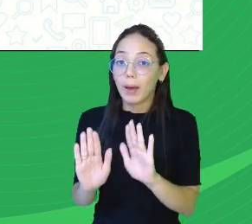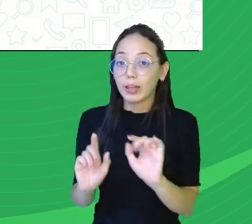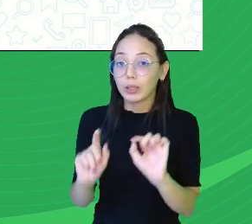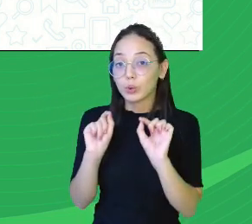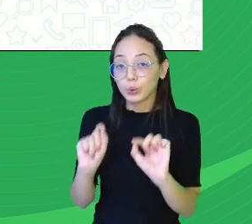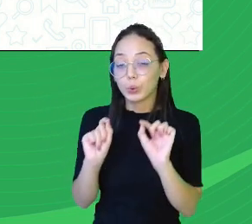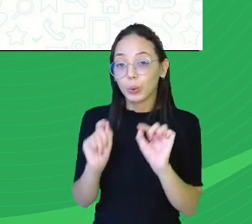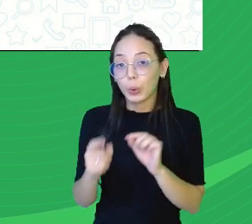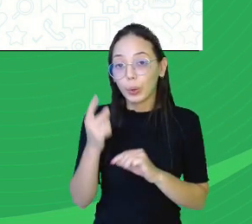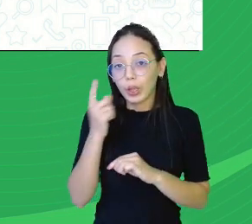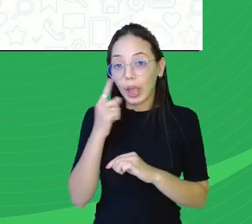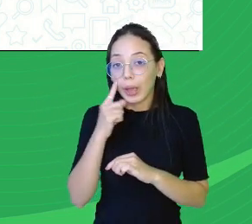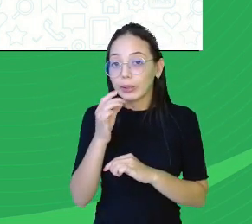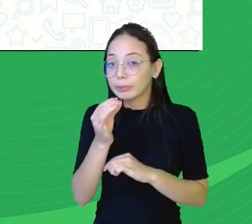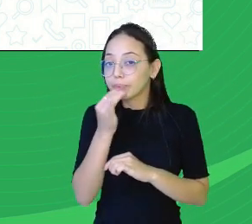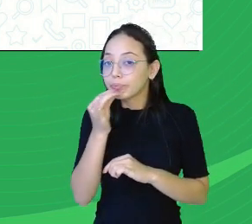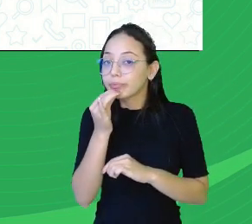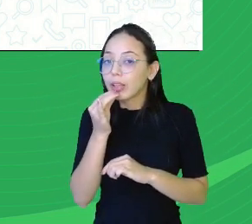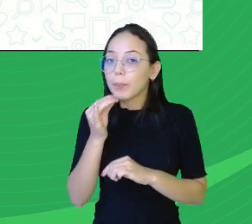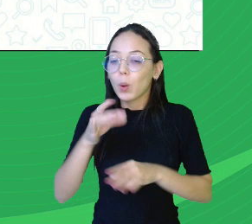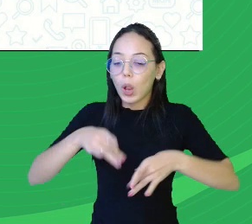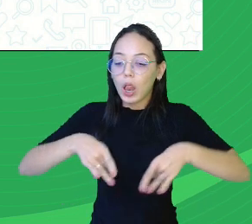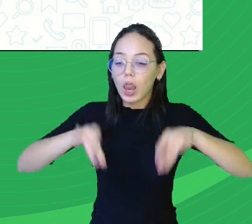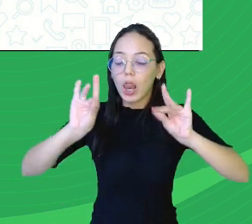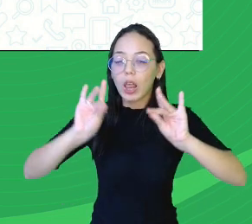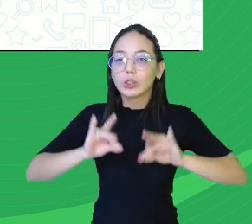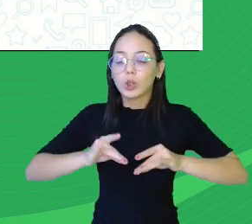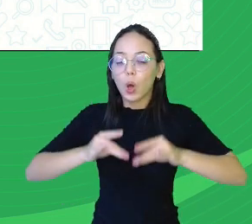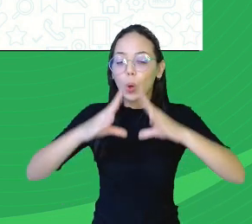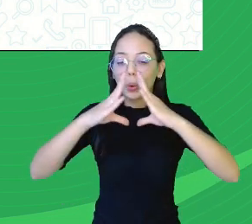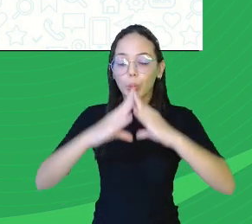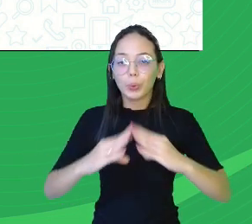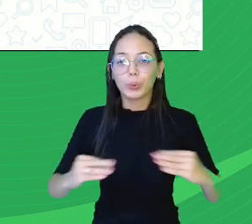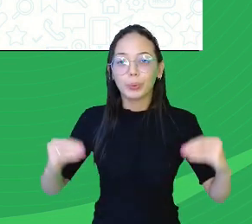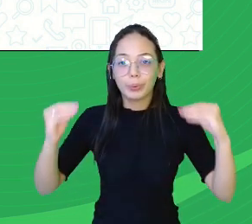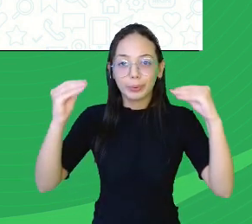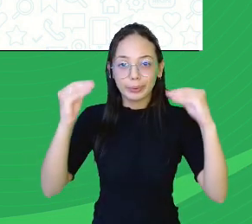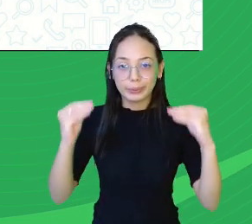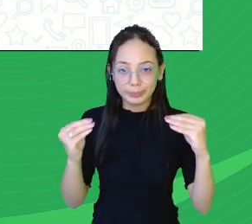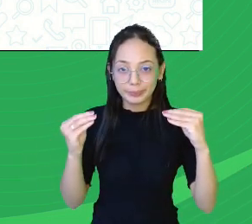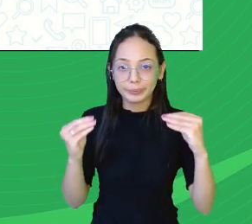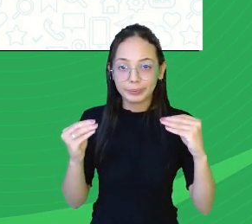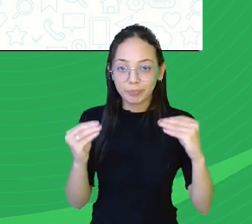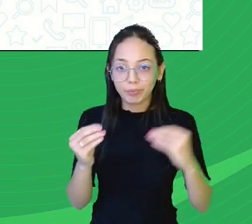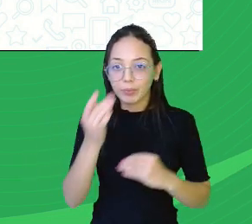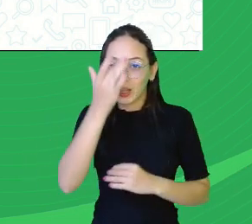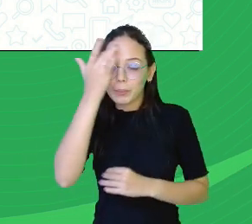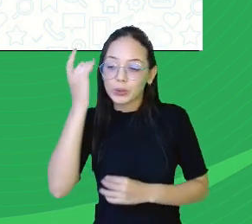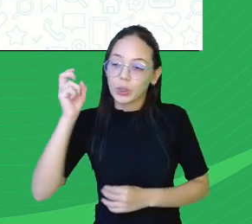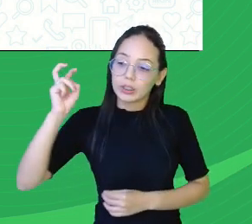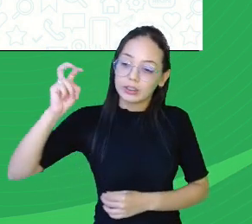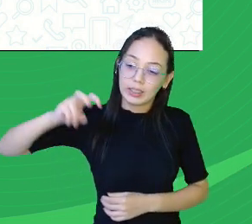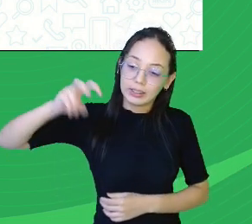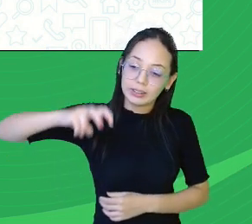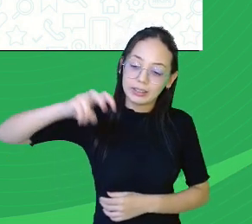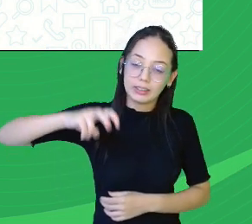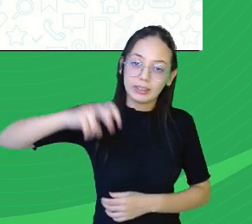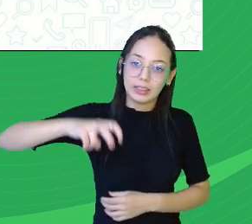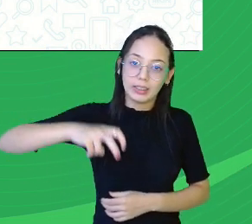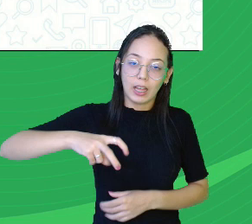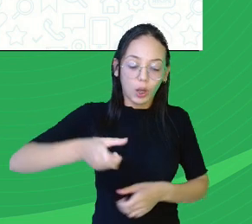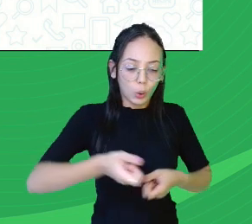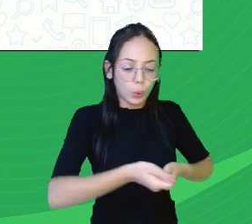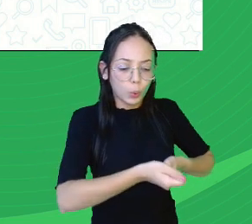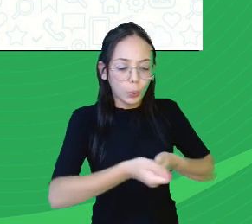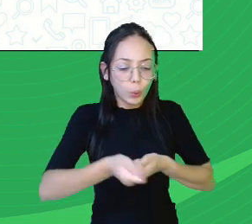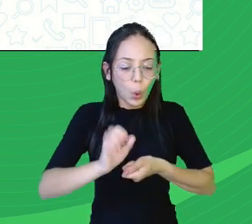lençol se desprendeu. Ou seja, cada um que descia ali no escuro com a lanterna e